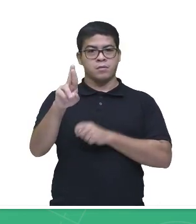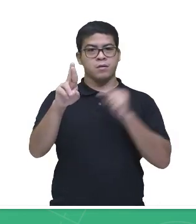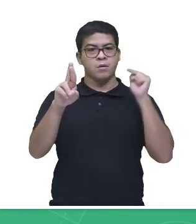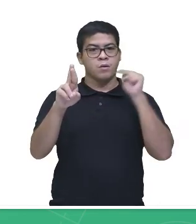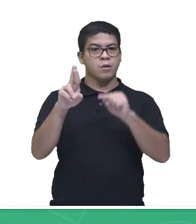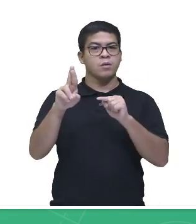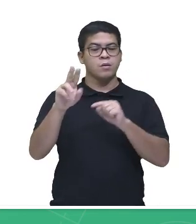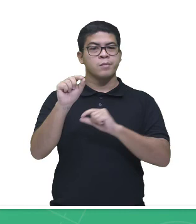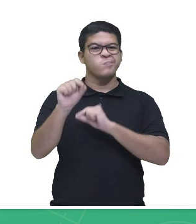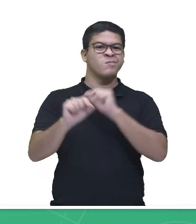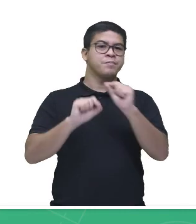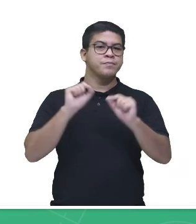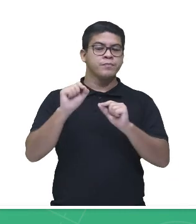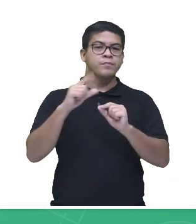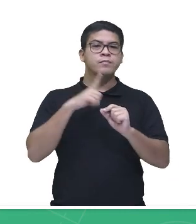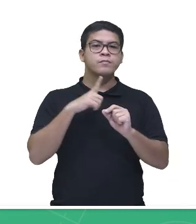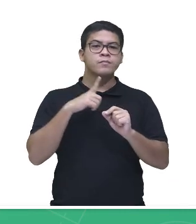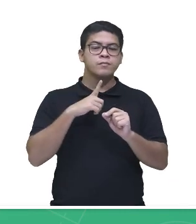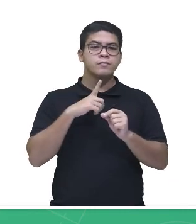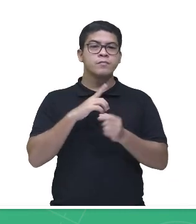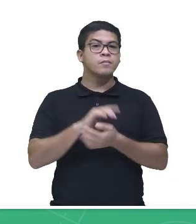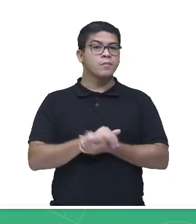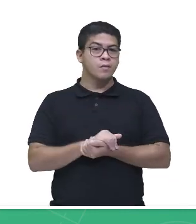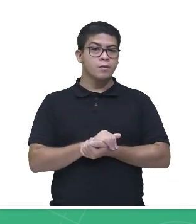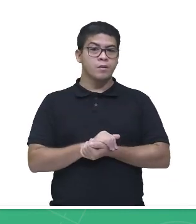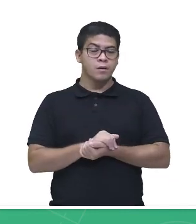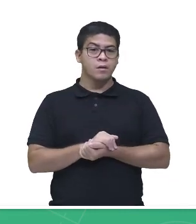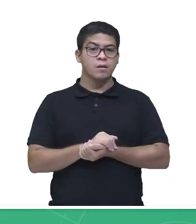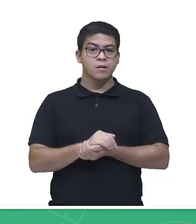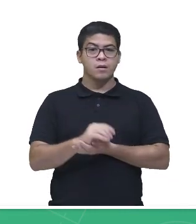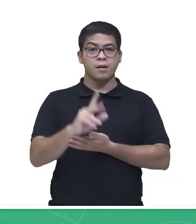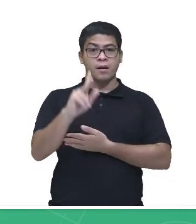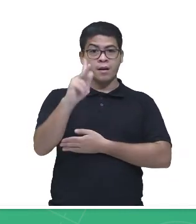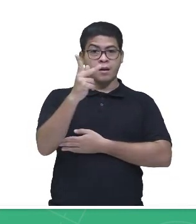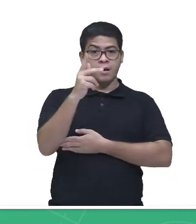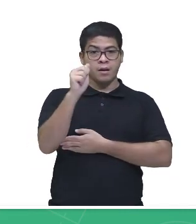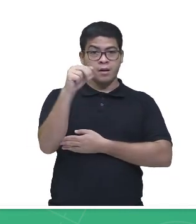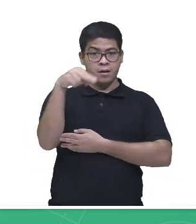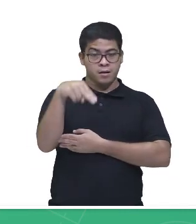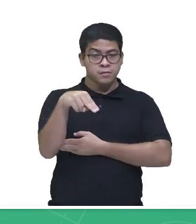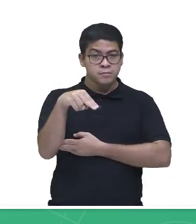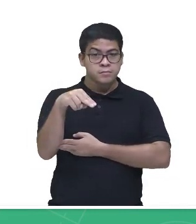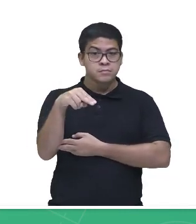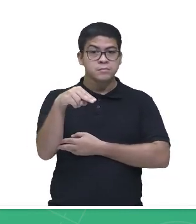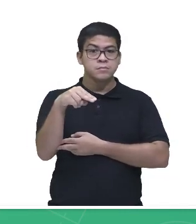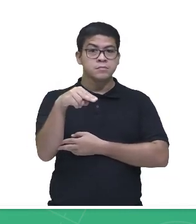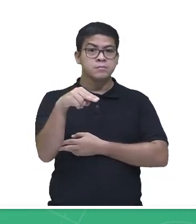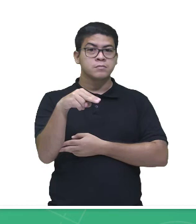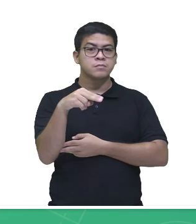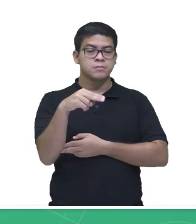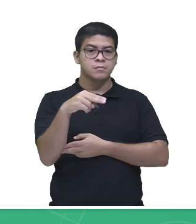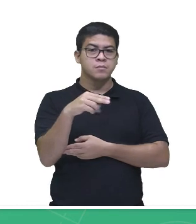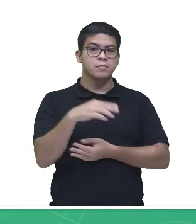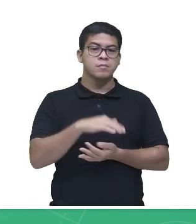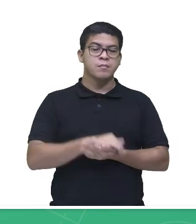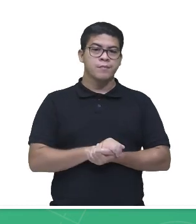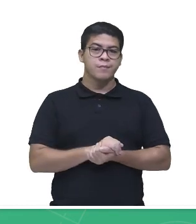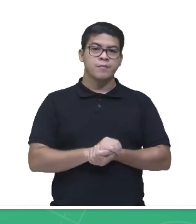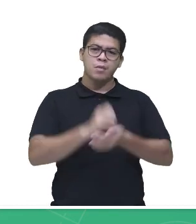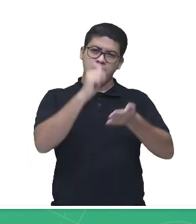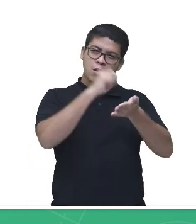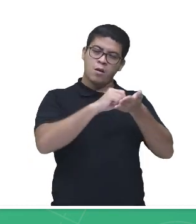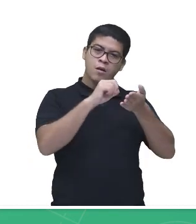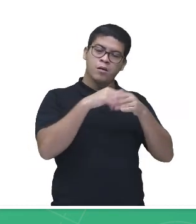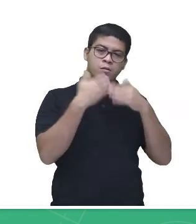né? Então, se são eles, han devuelto